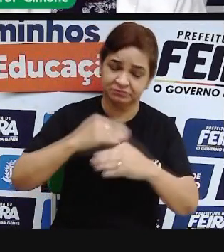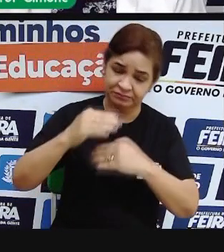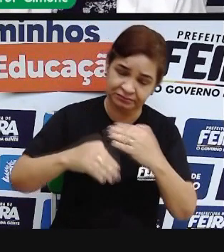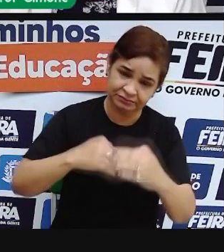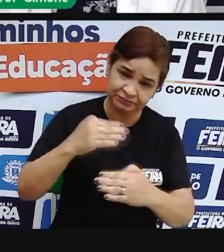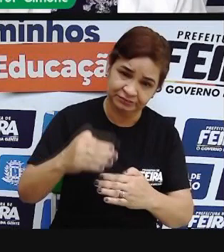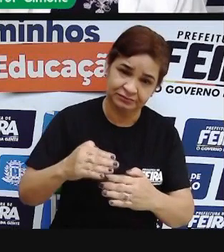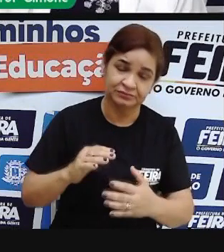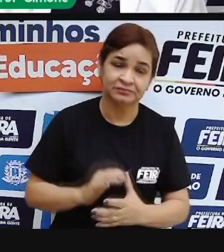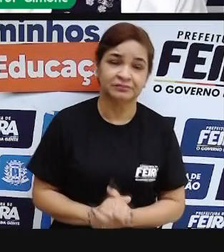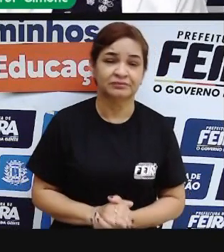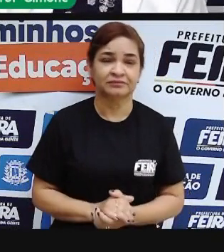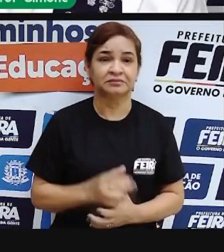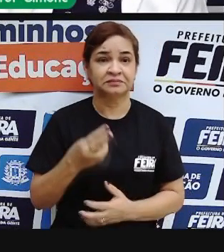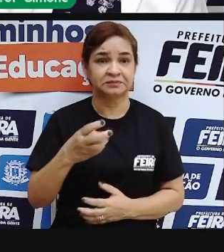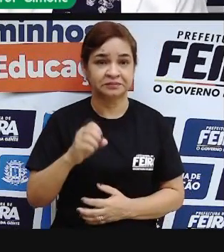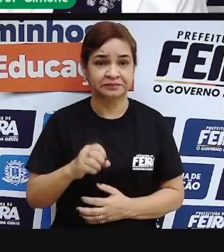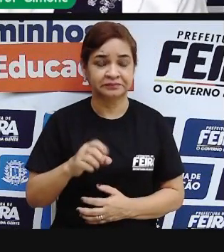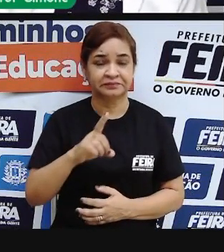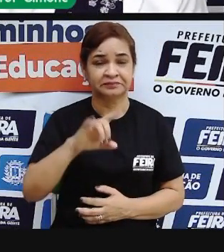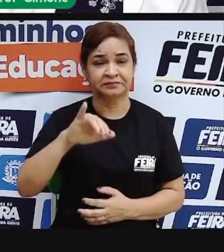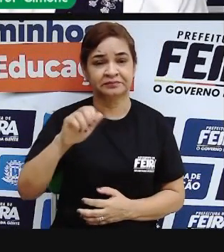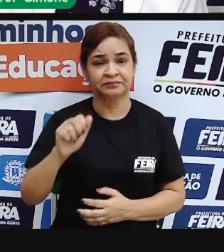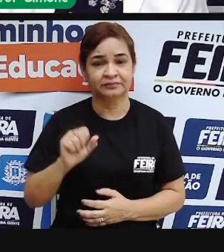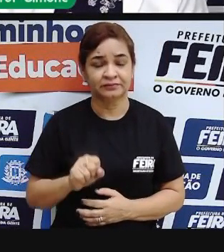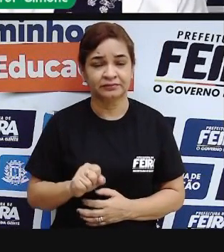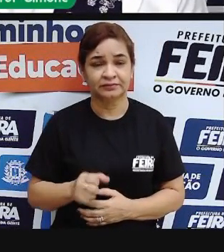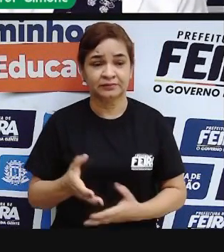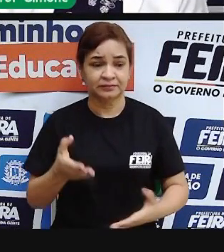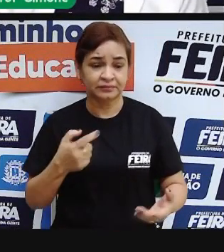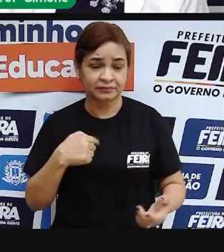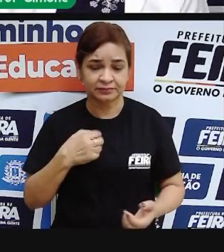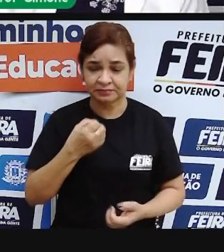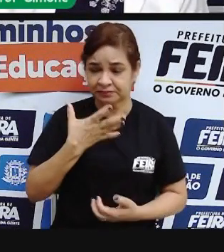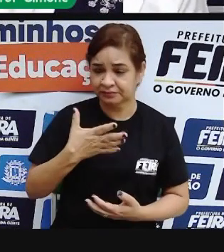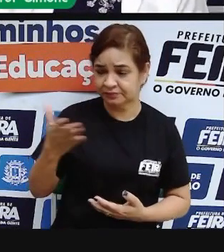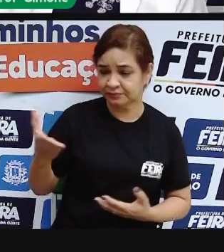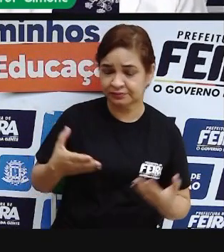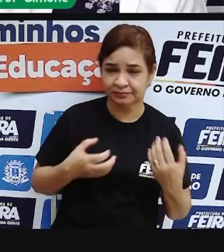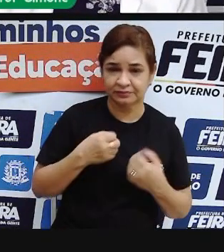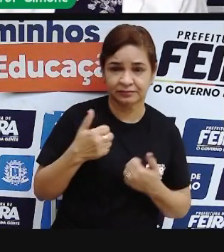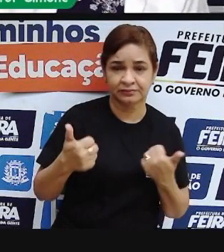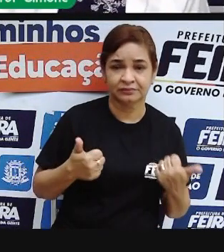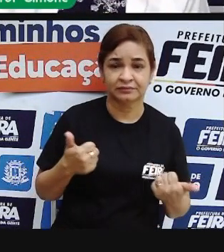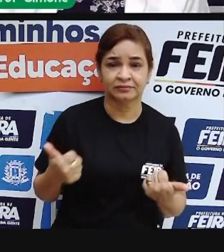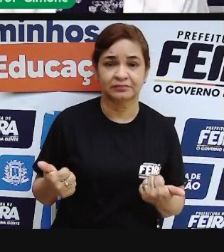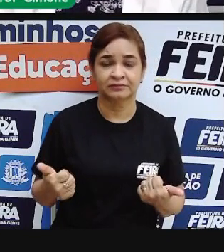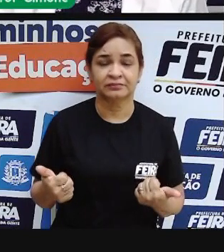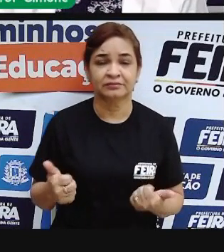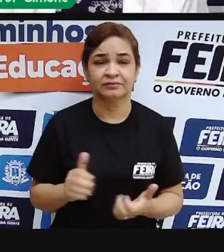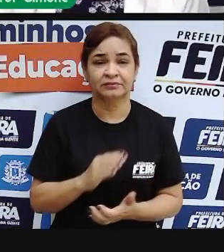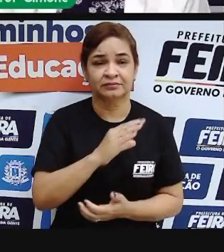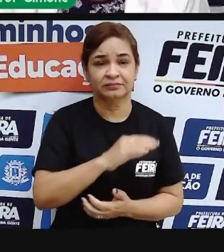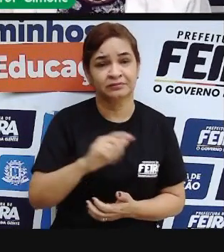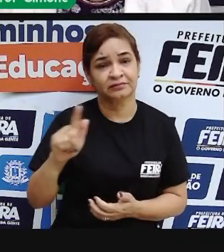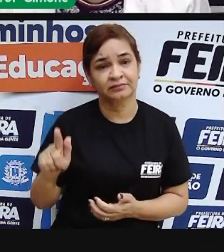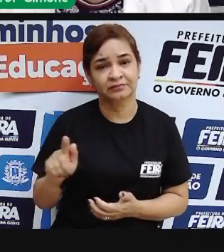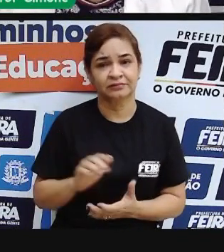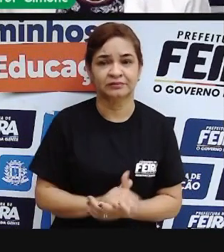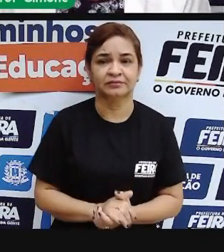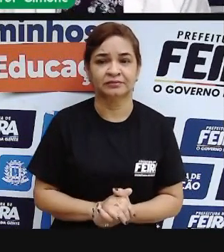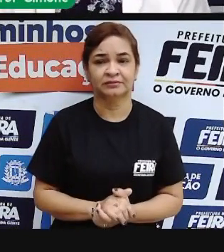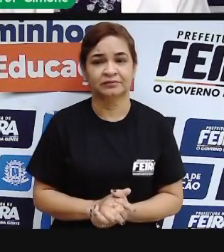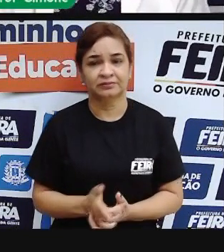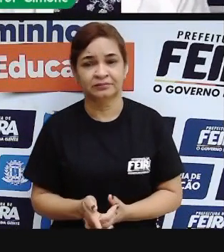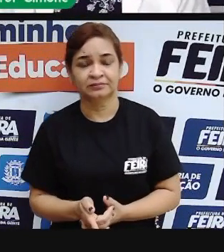de junho. Né? Por isso que elas disputam aí quem é que faz o maior e o melhor São João do mundo,